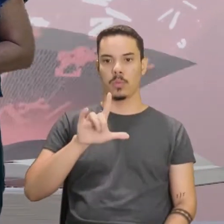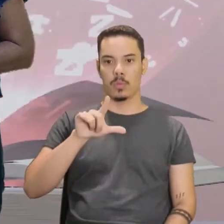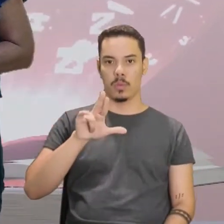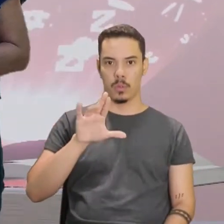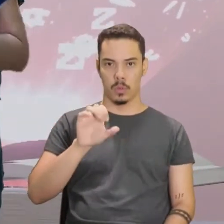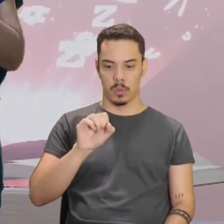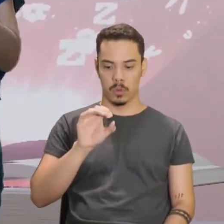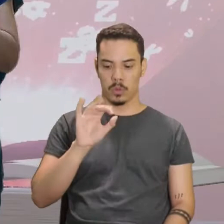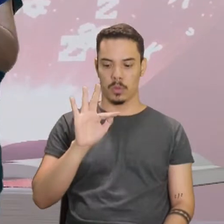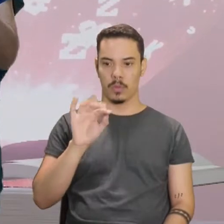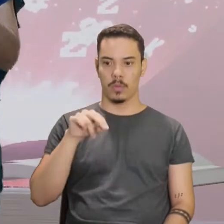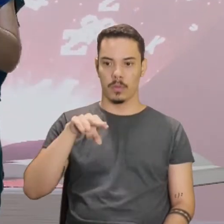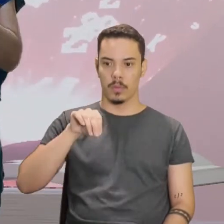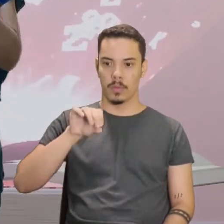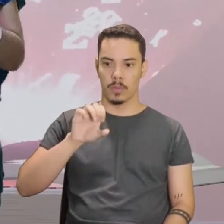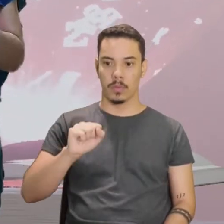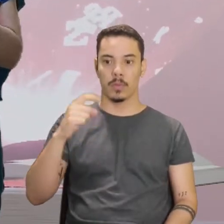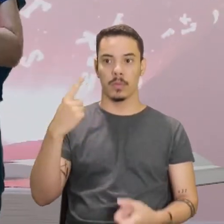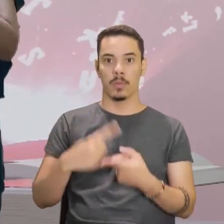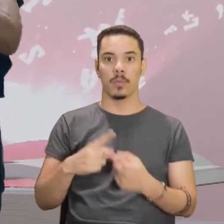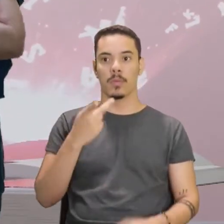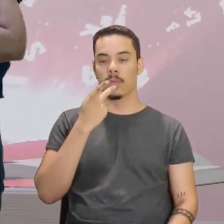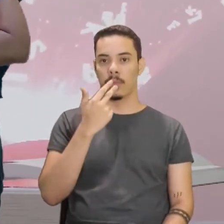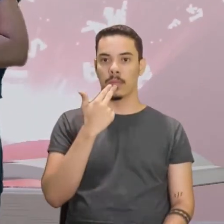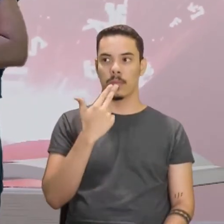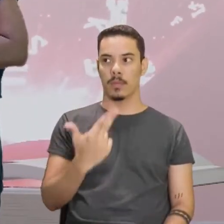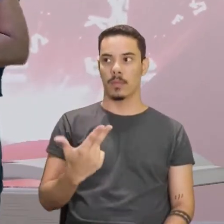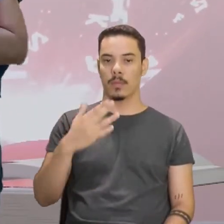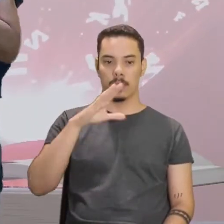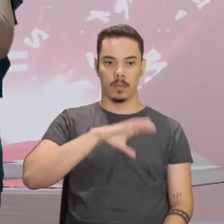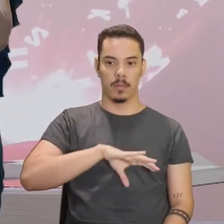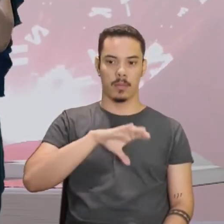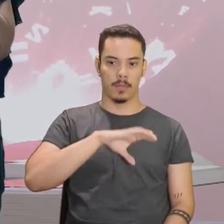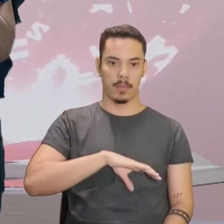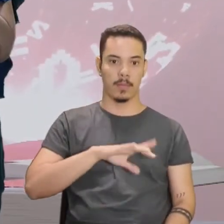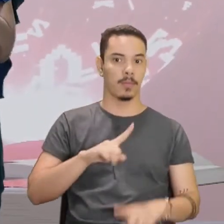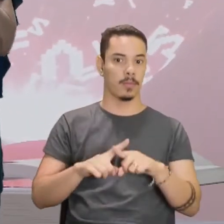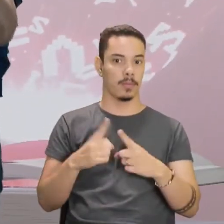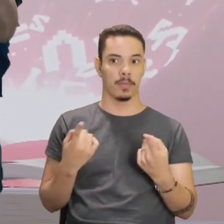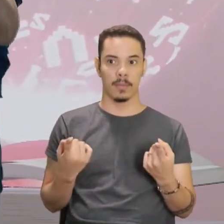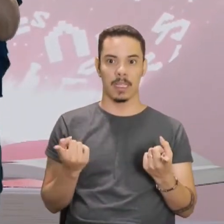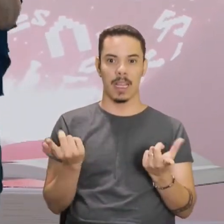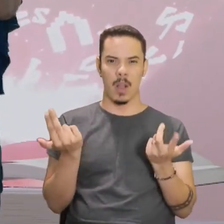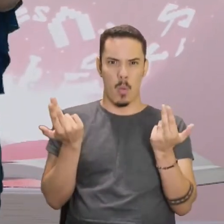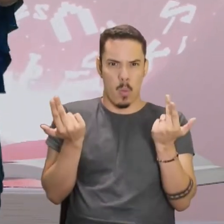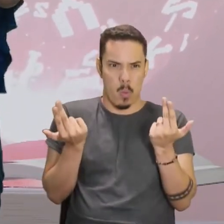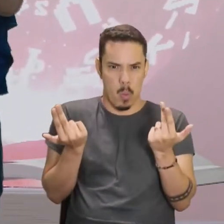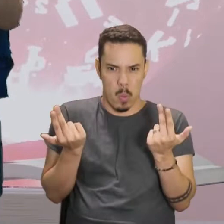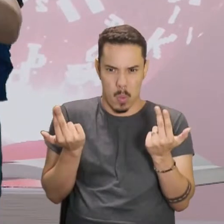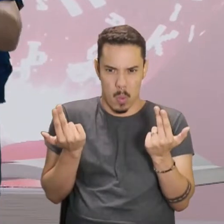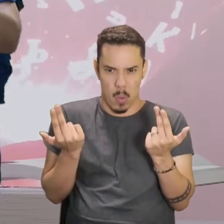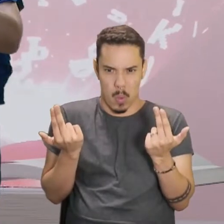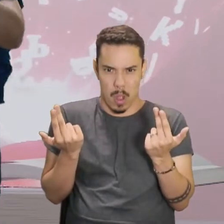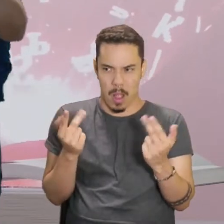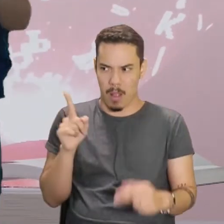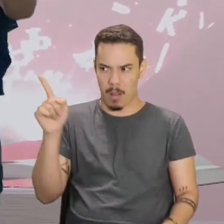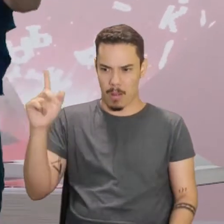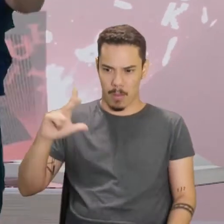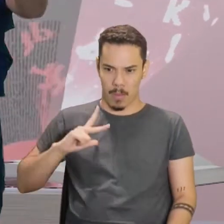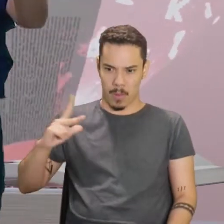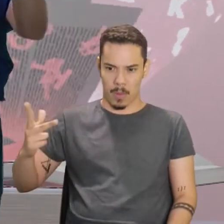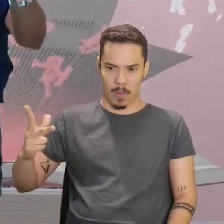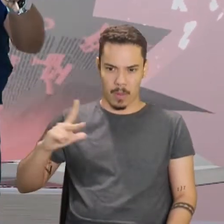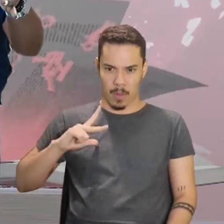que lusófonos? Porque são falantes aí do idioma português. Mas é o mesmo, exatamente como se fala em Portugal,